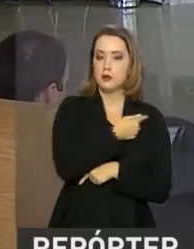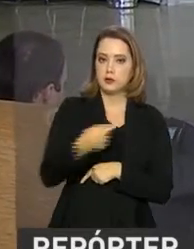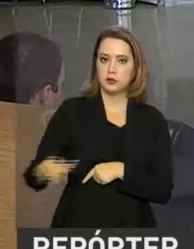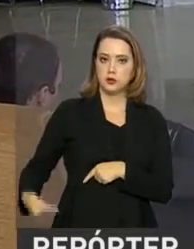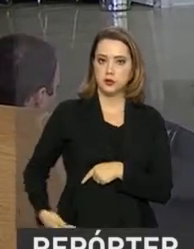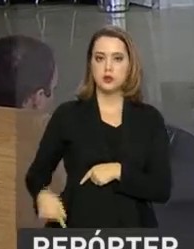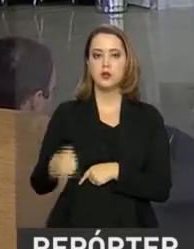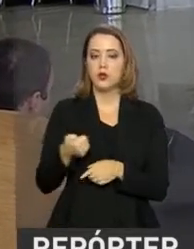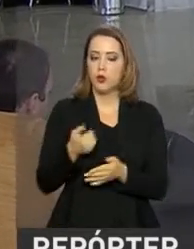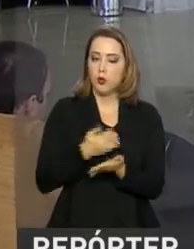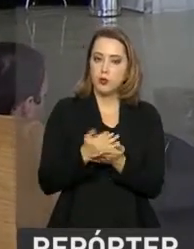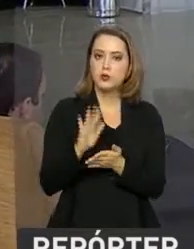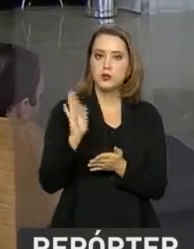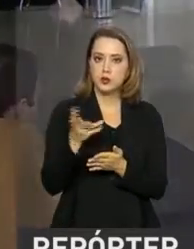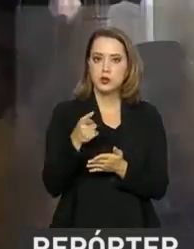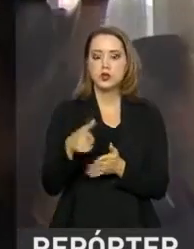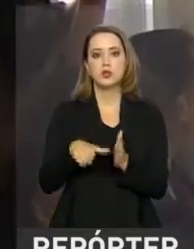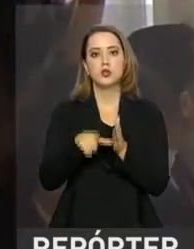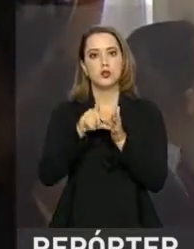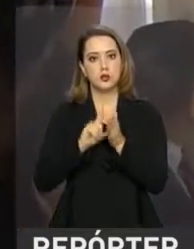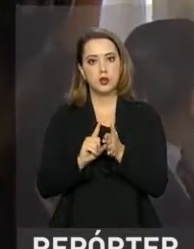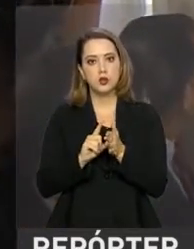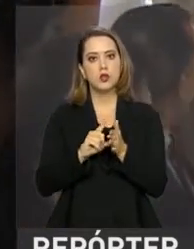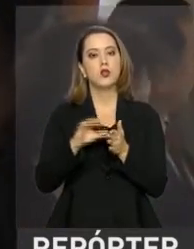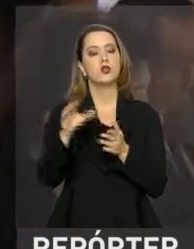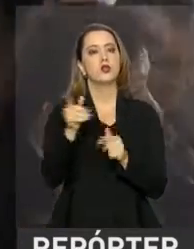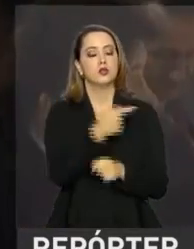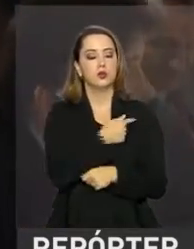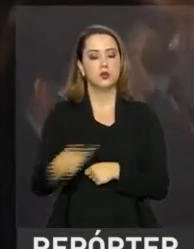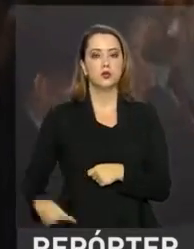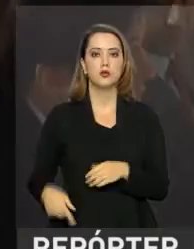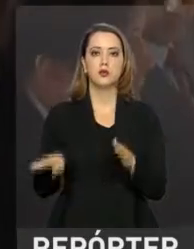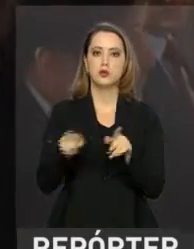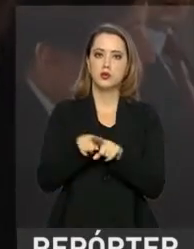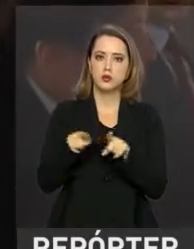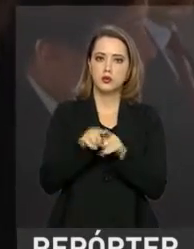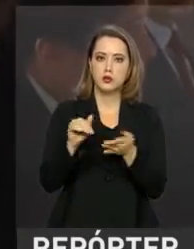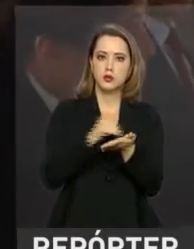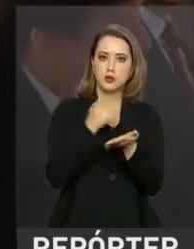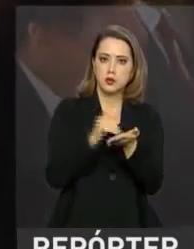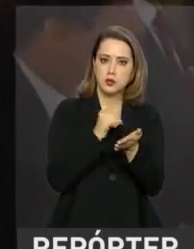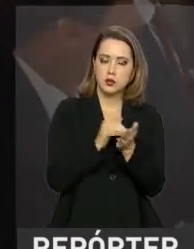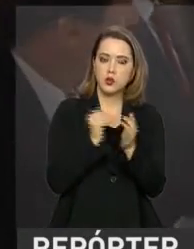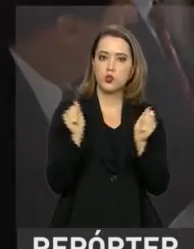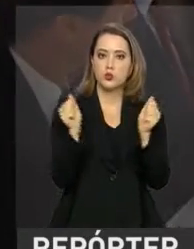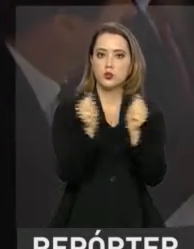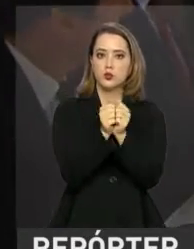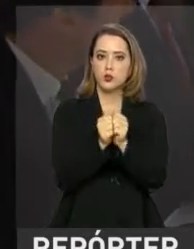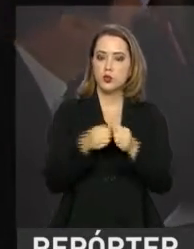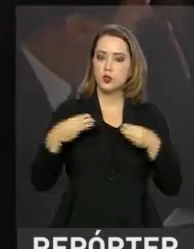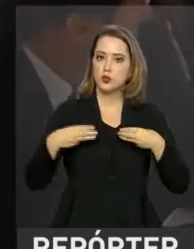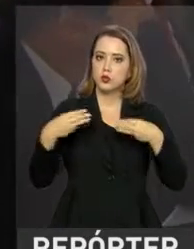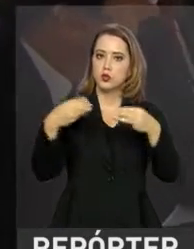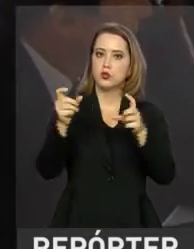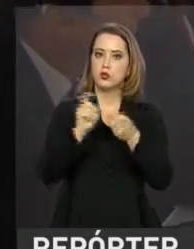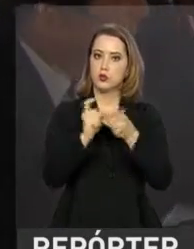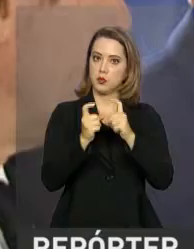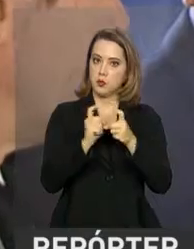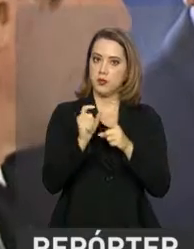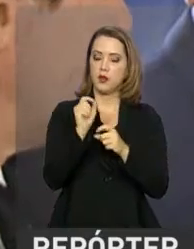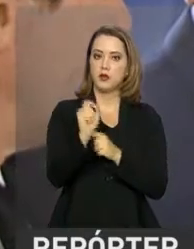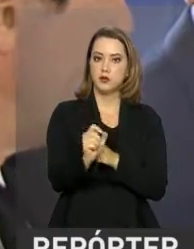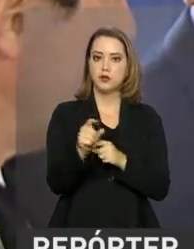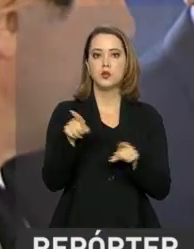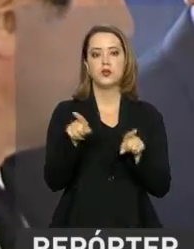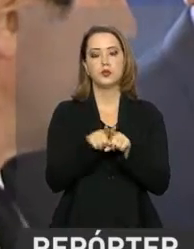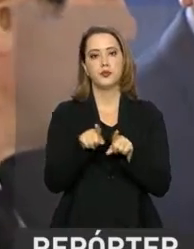os governadores e secretários da fazenda estaduais estiveram no ministério da fazenda reunidos com a equipe econômica do ministro